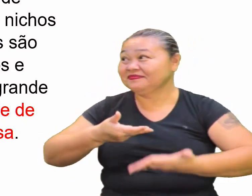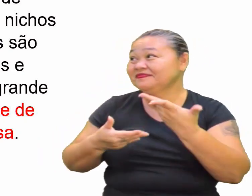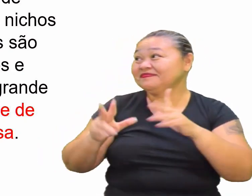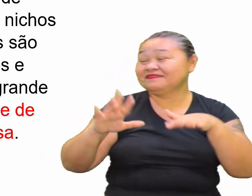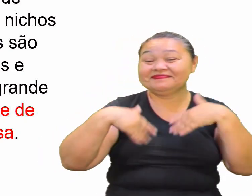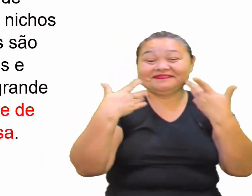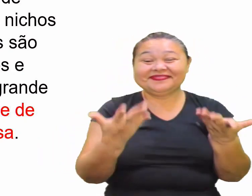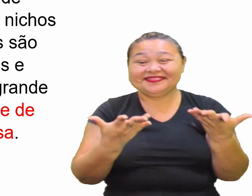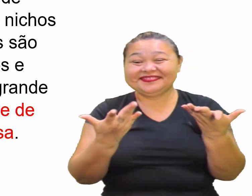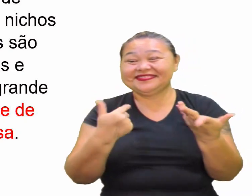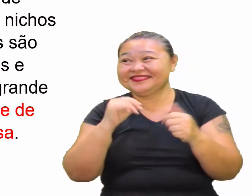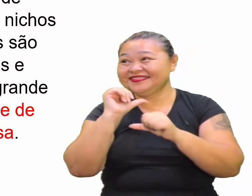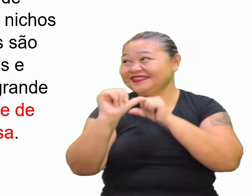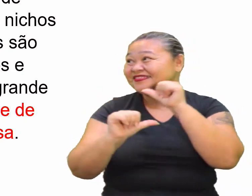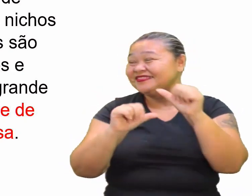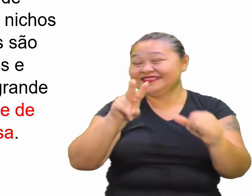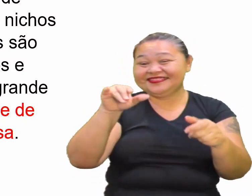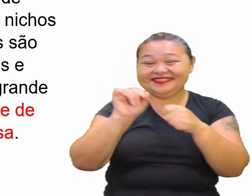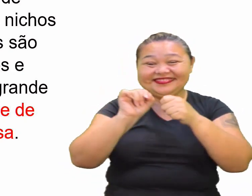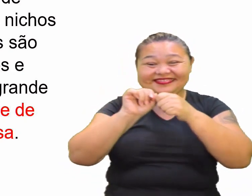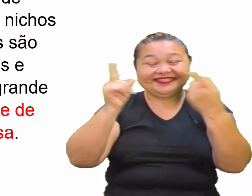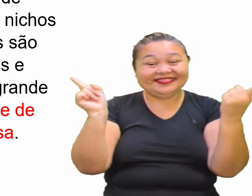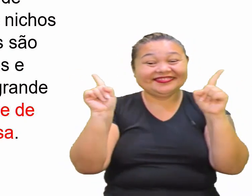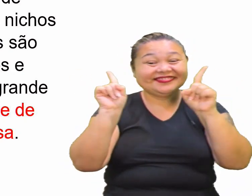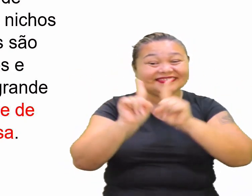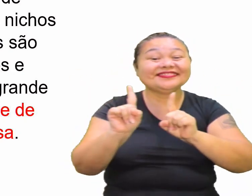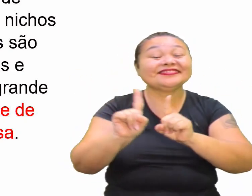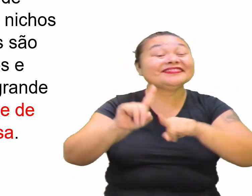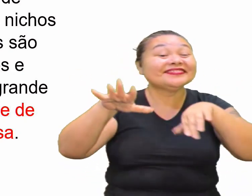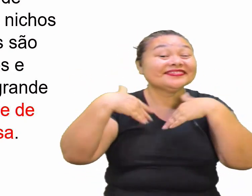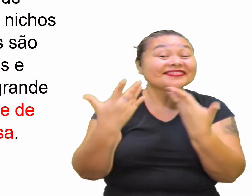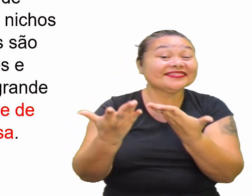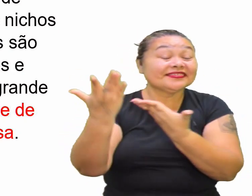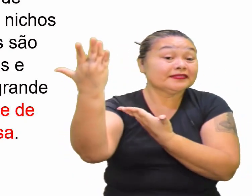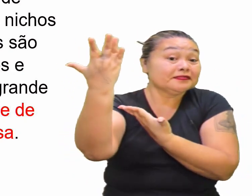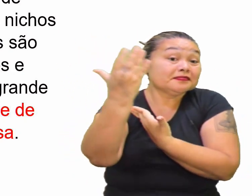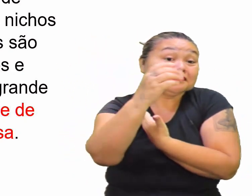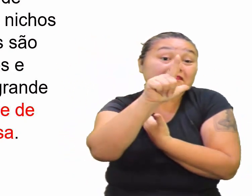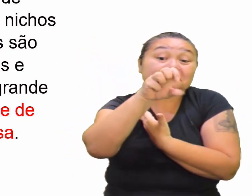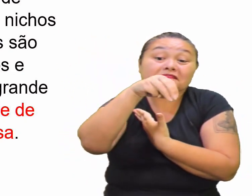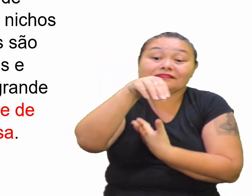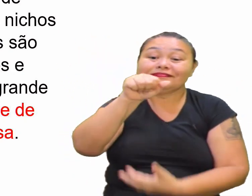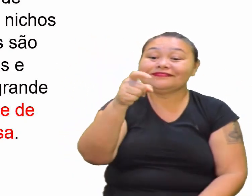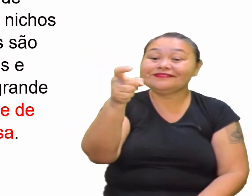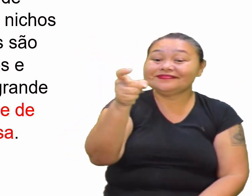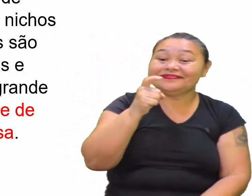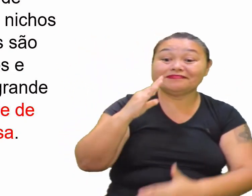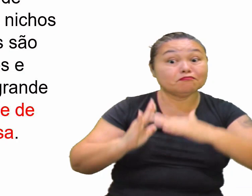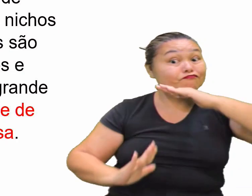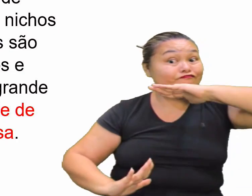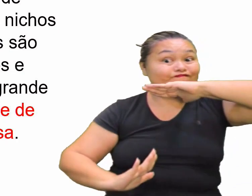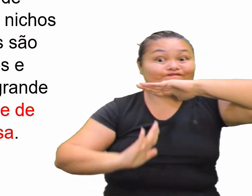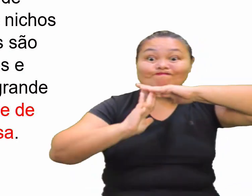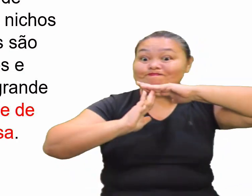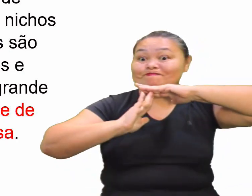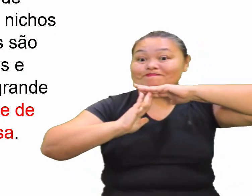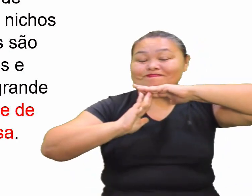digo, e aí, menino, quando é que esse povo vai se unir? E aí, ó, chegou o clímax, aquela fase,